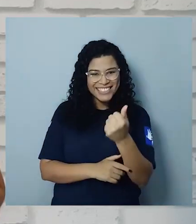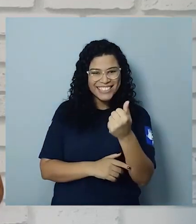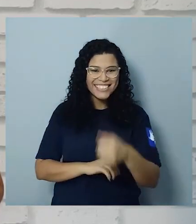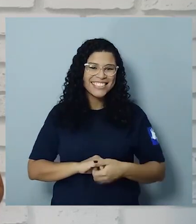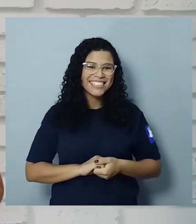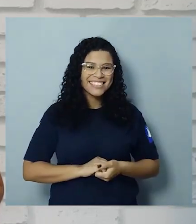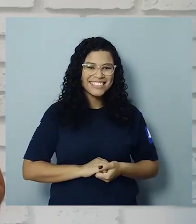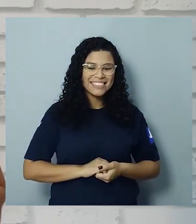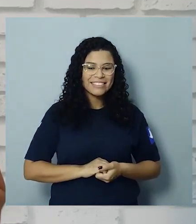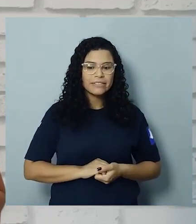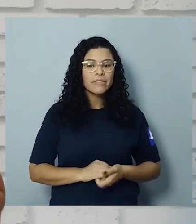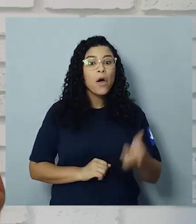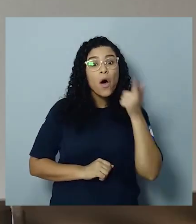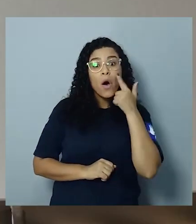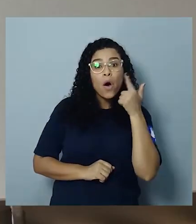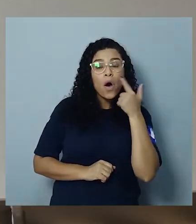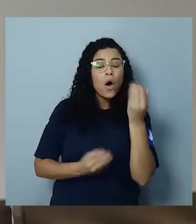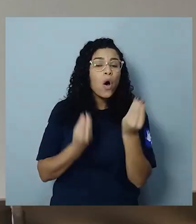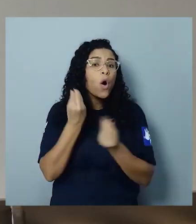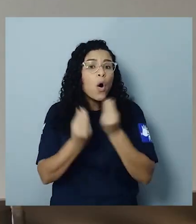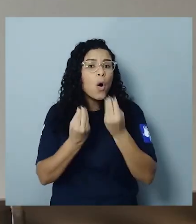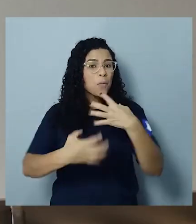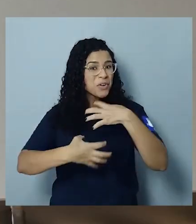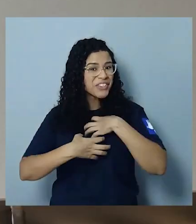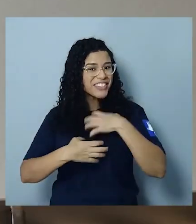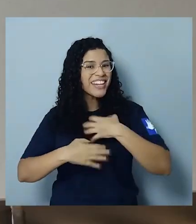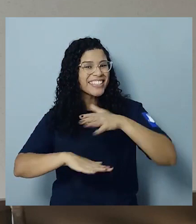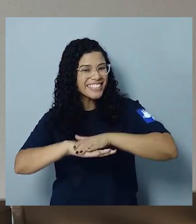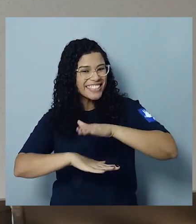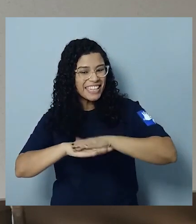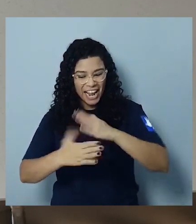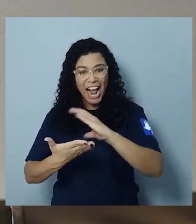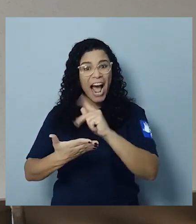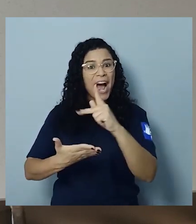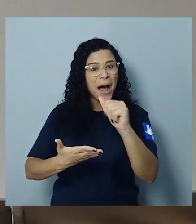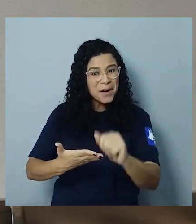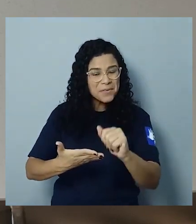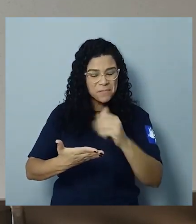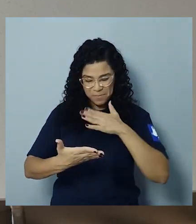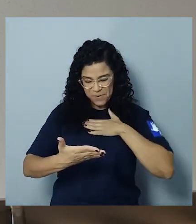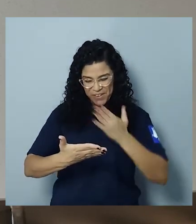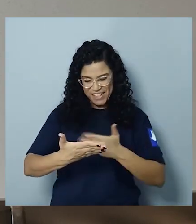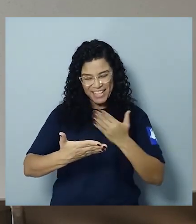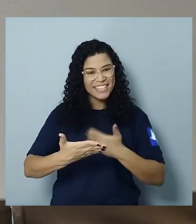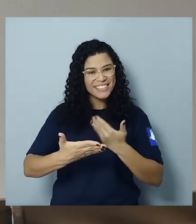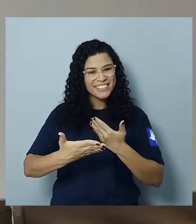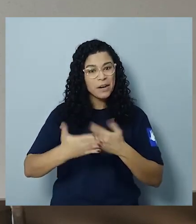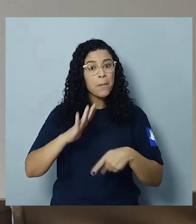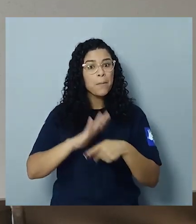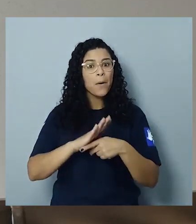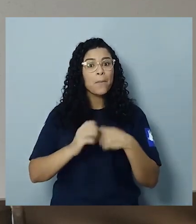vão inventar o nome da editora de vocês tá bom olha só como ficou a capa do meu livro sobre